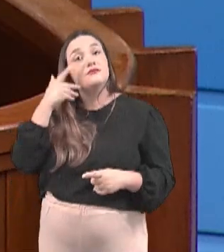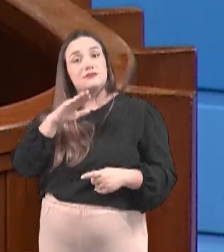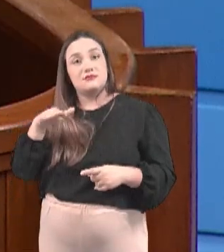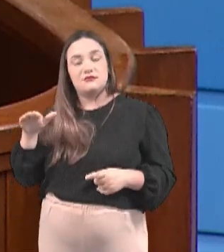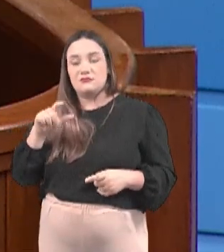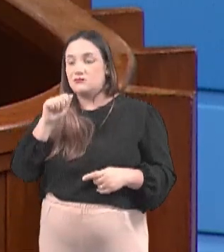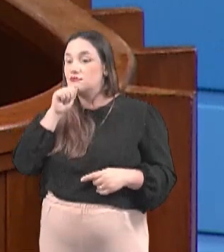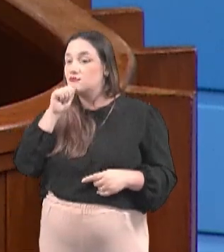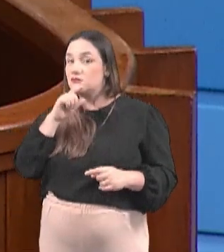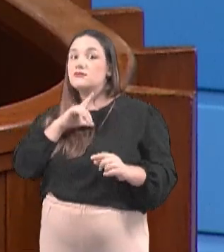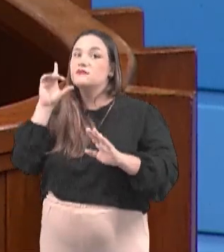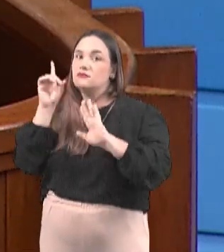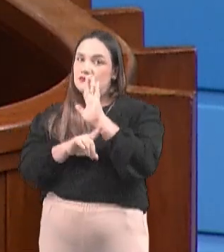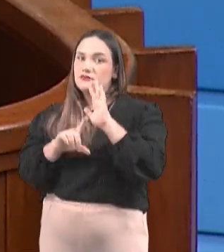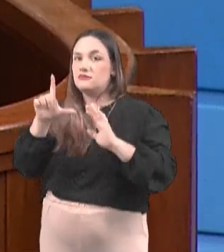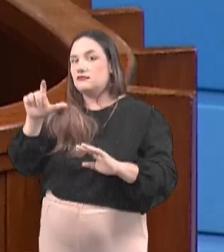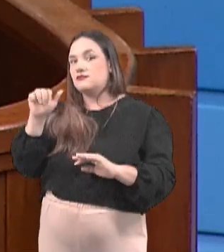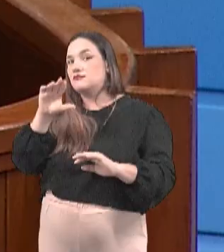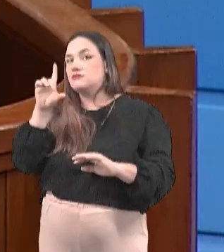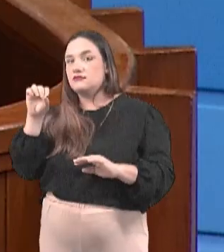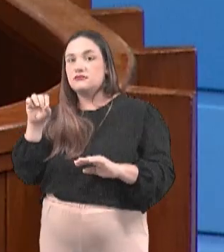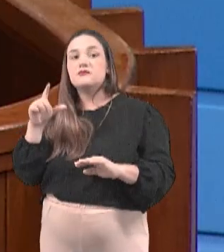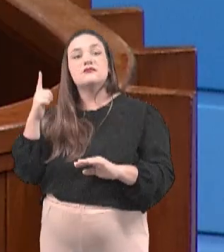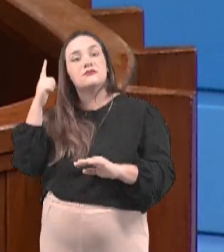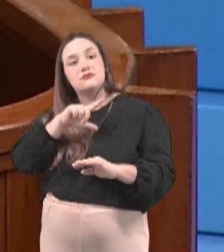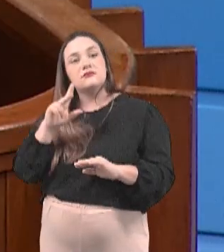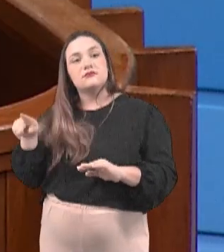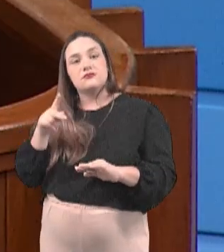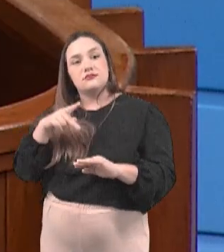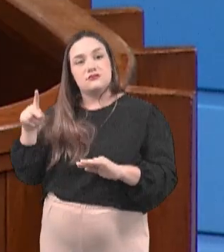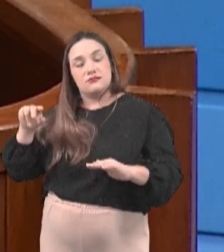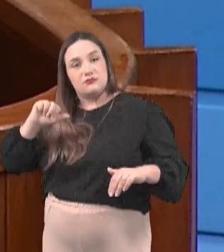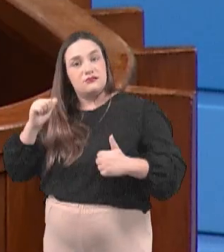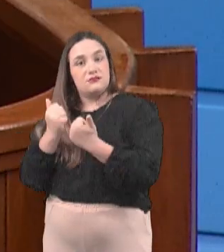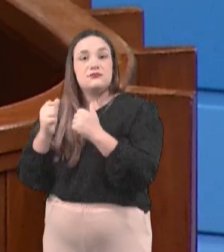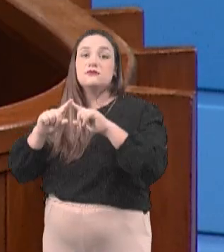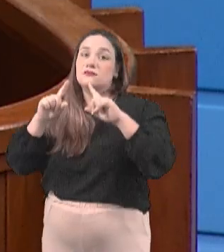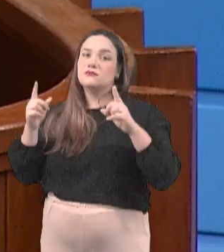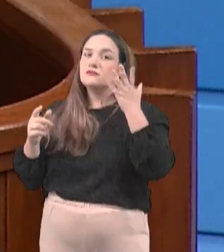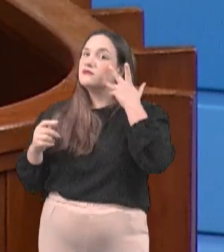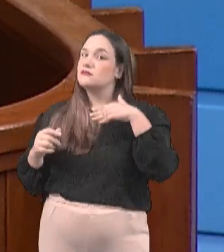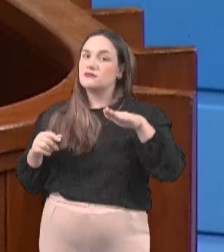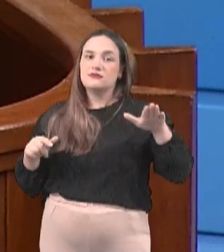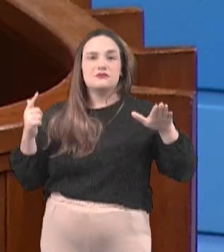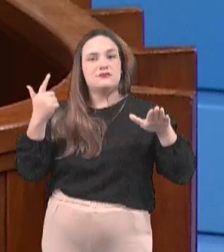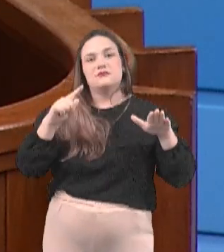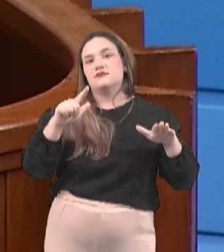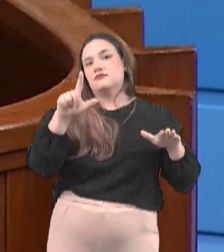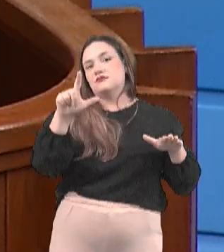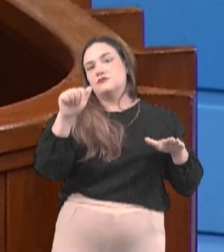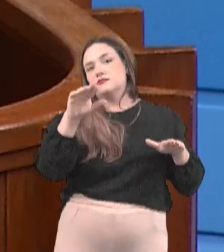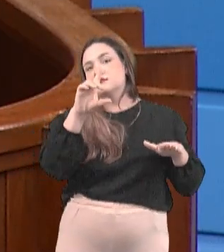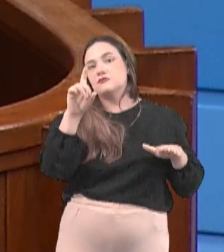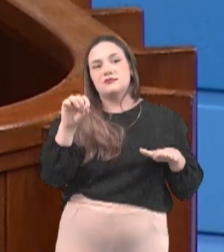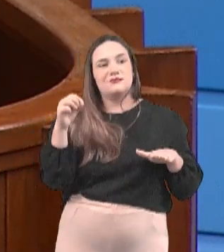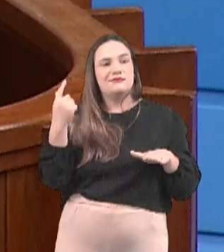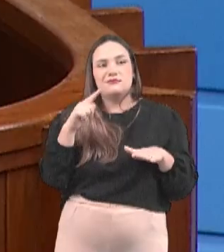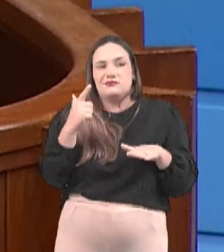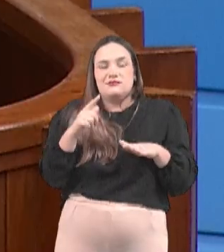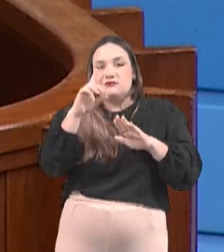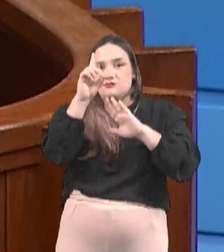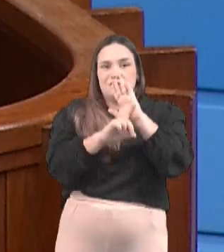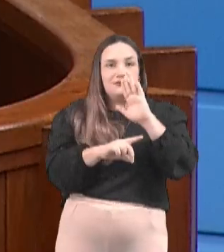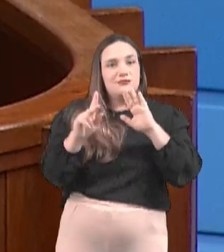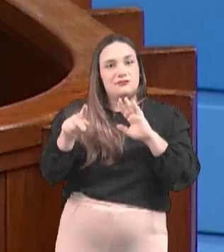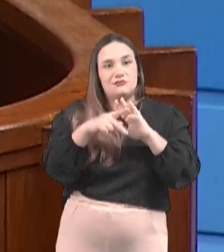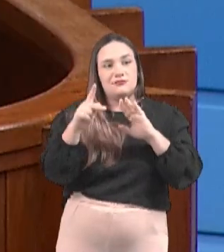um direito garantido, que é uma professora apoio. Mas as crianças que não têm um laudo, elas passam a não ter o direito a uma